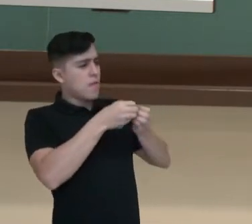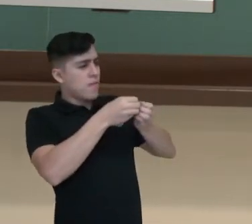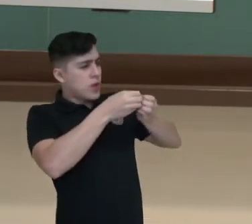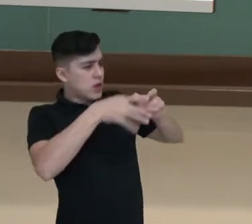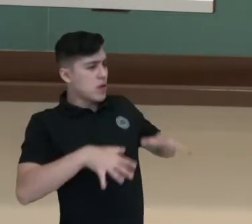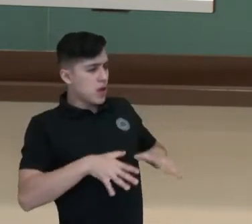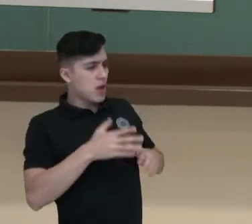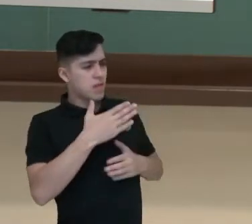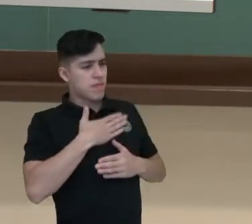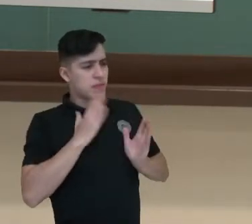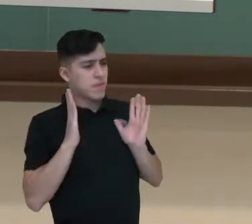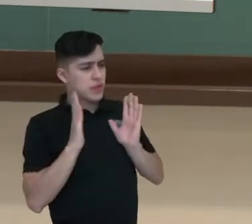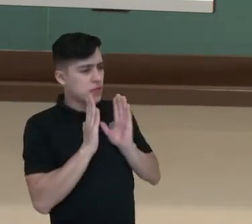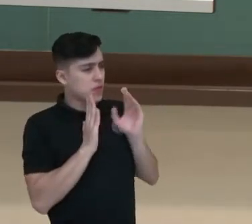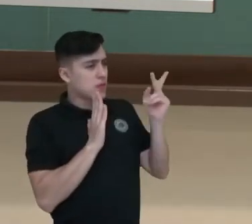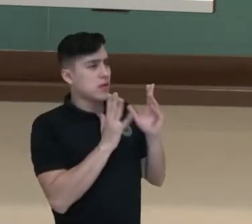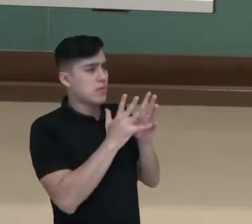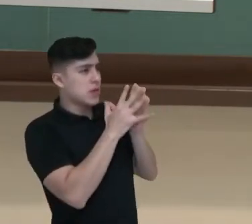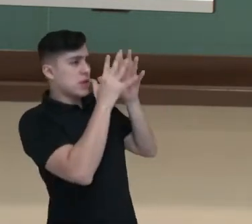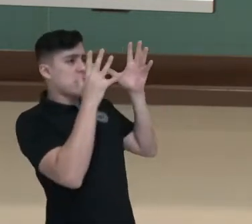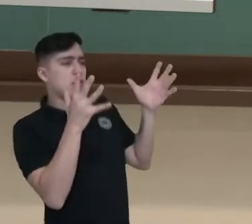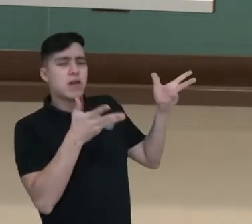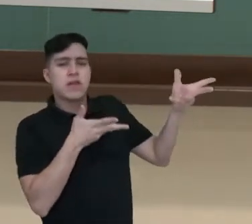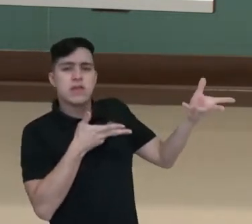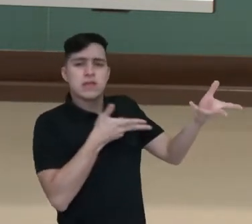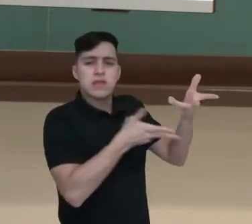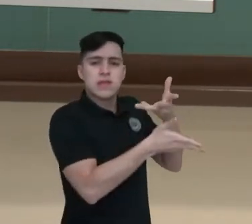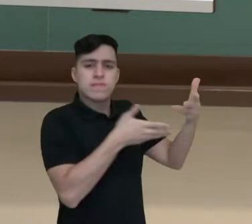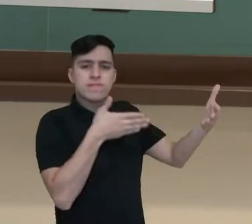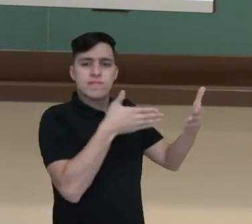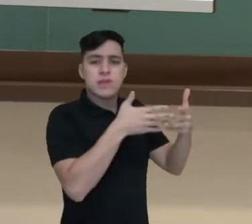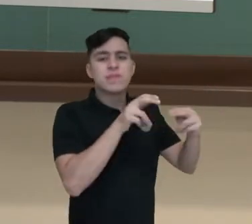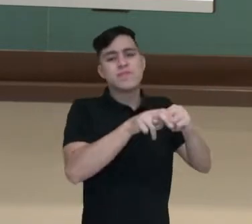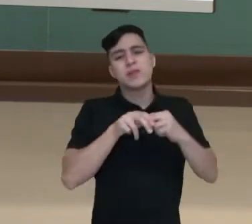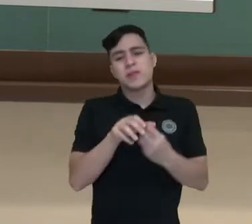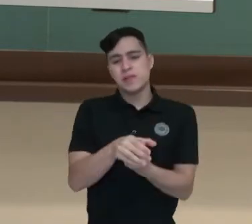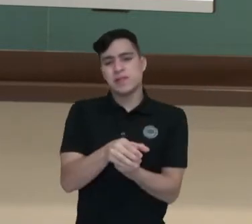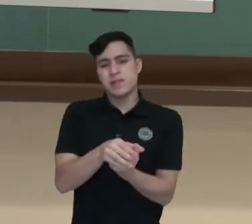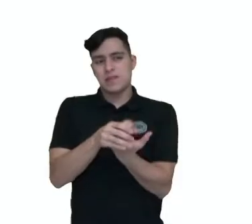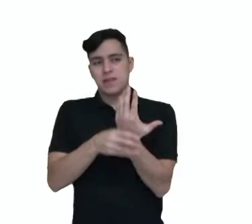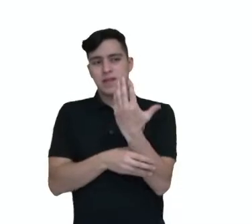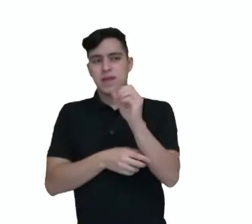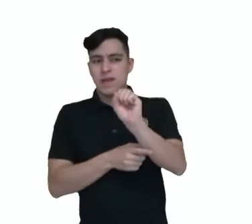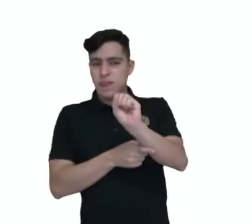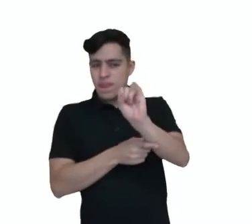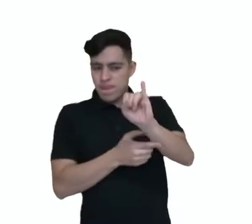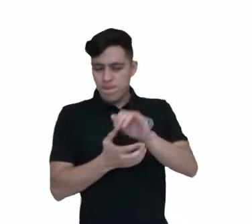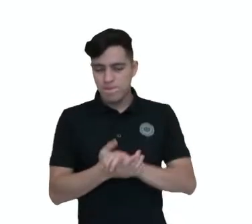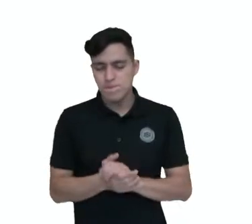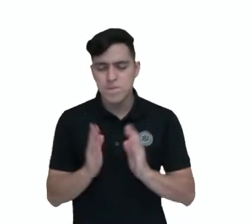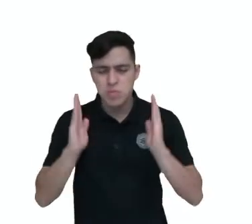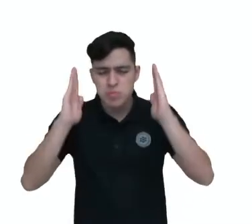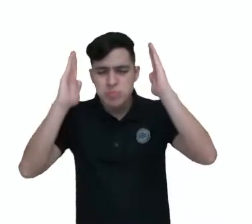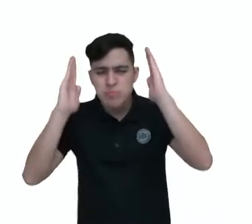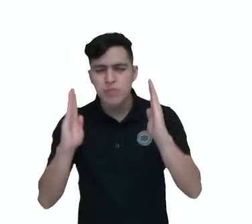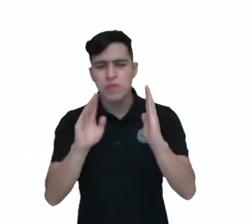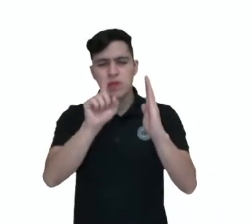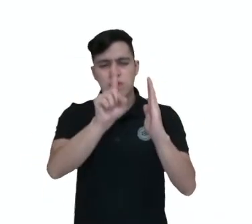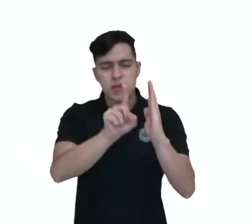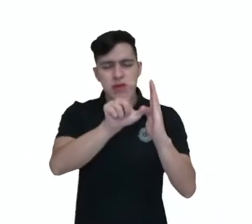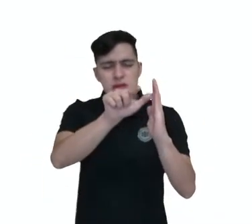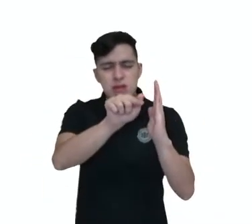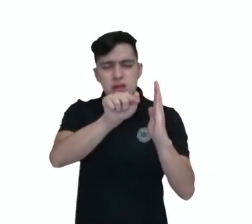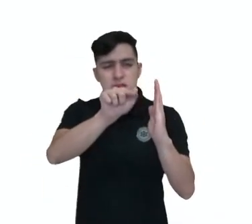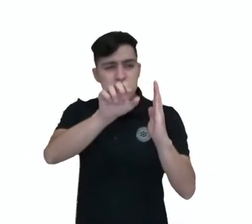de um padrão. E aí, surgiu o SI. Vamos falar sobre ele. Em 1789,